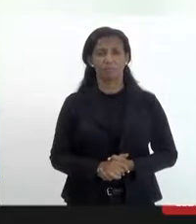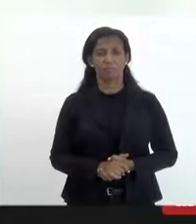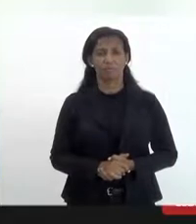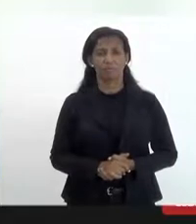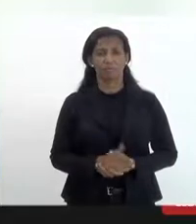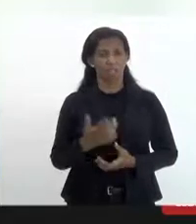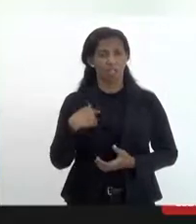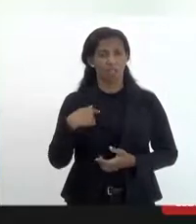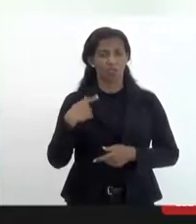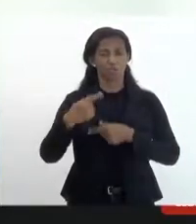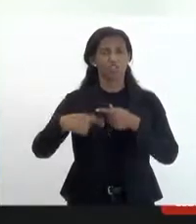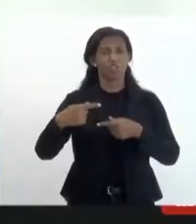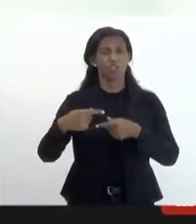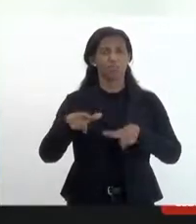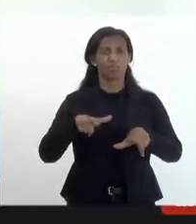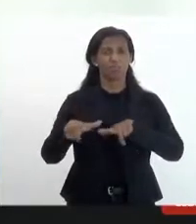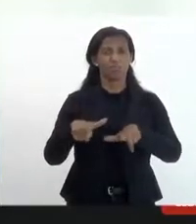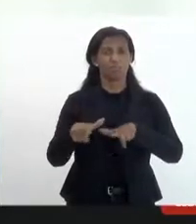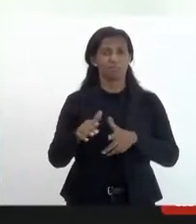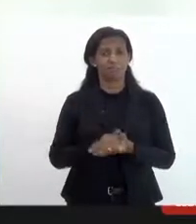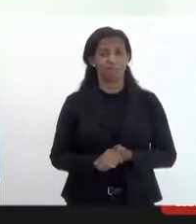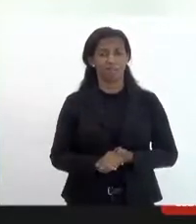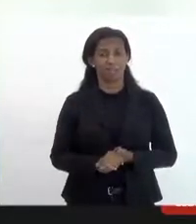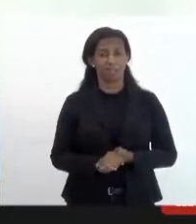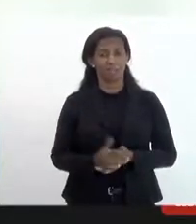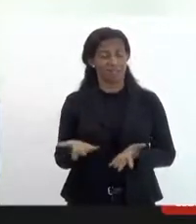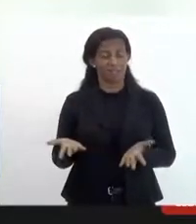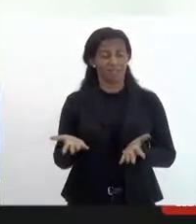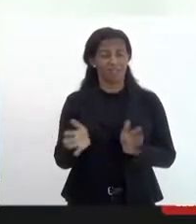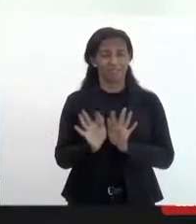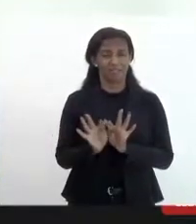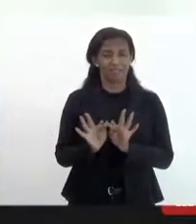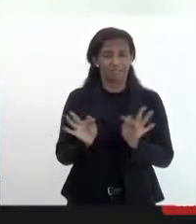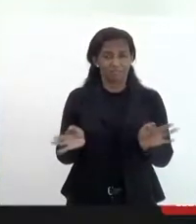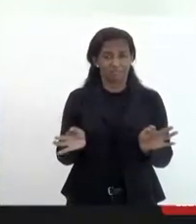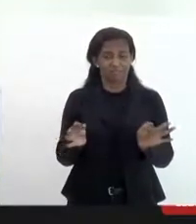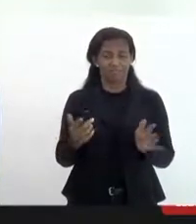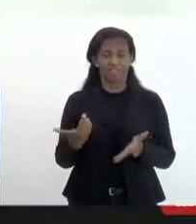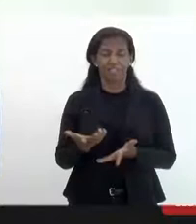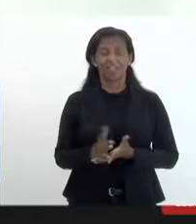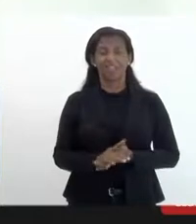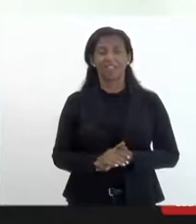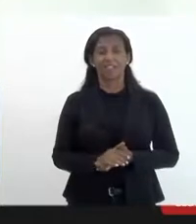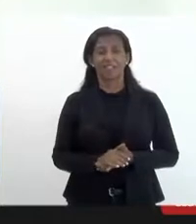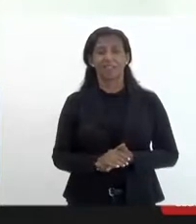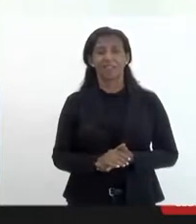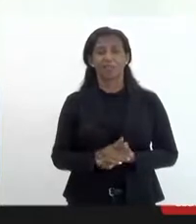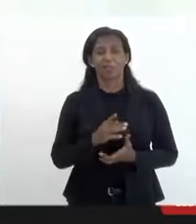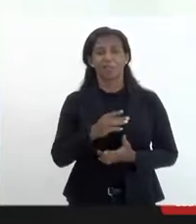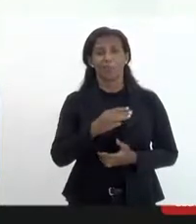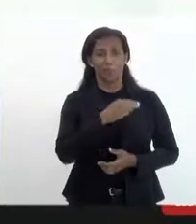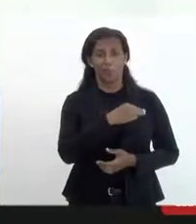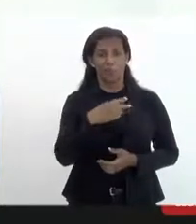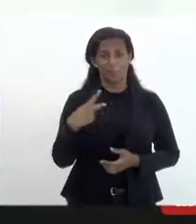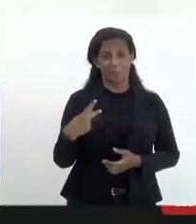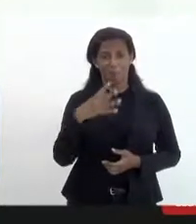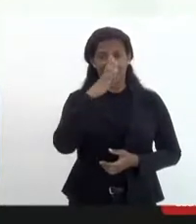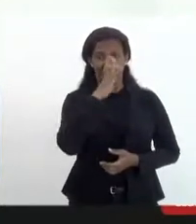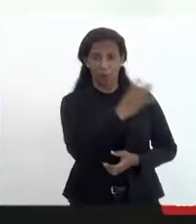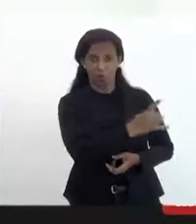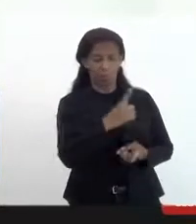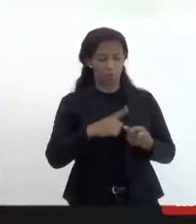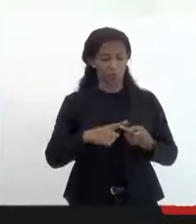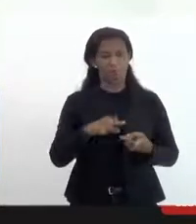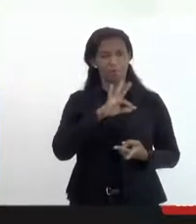emprego. Aí, na simplicidade, gero emprego para o Ministério Público que acusa, para a polícia